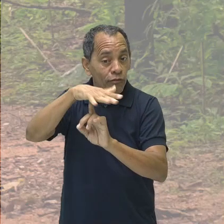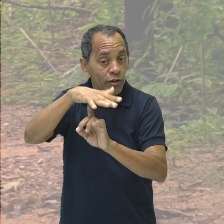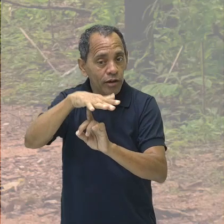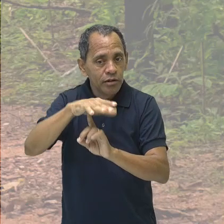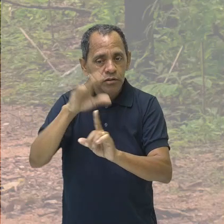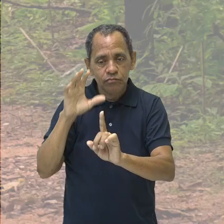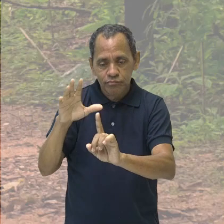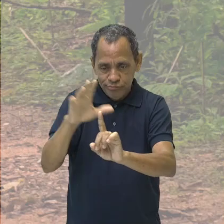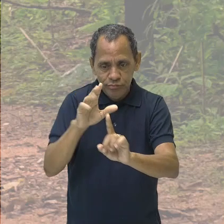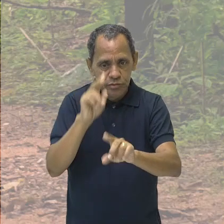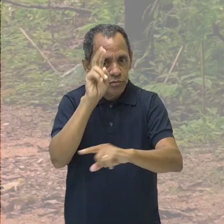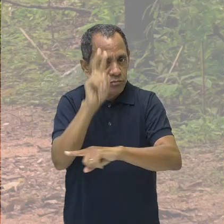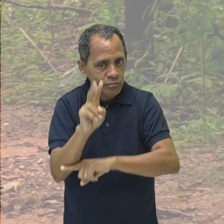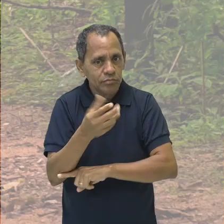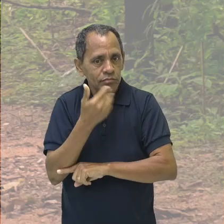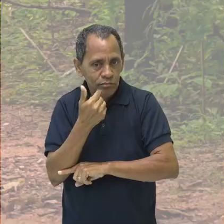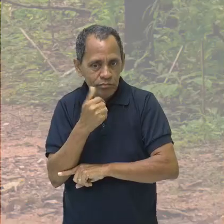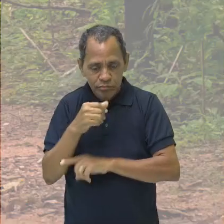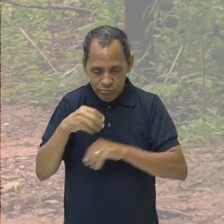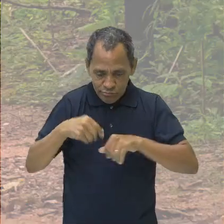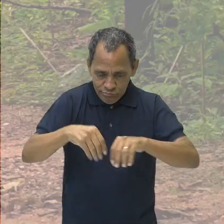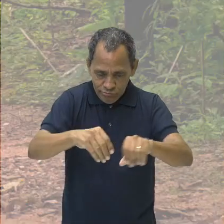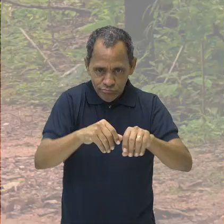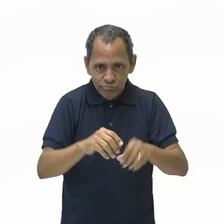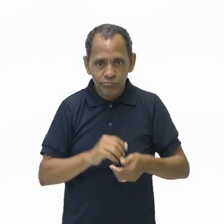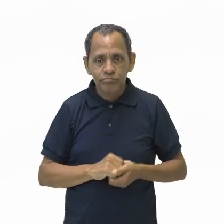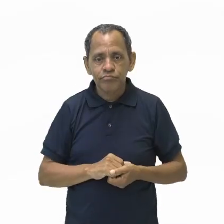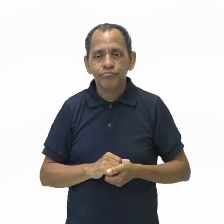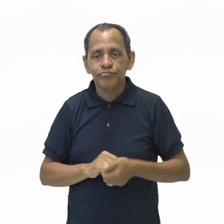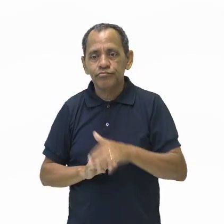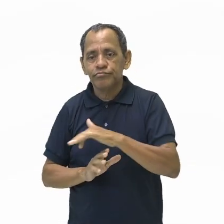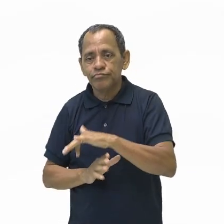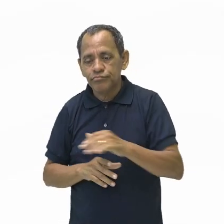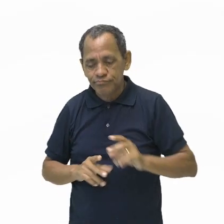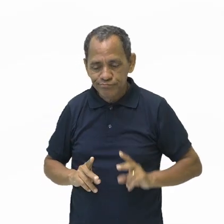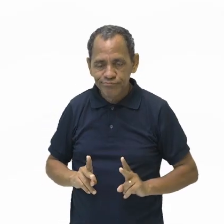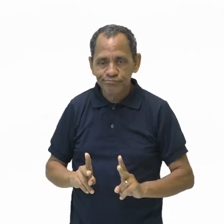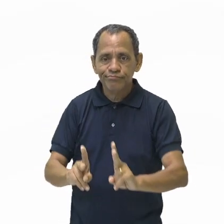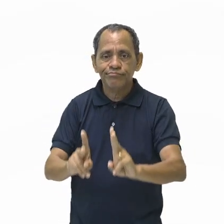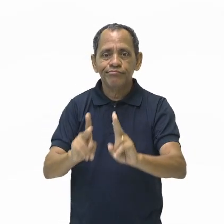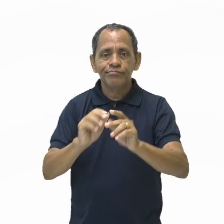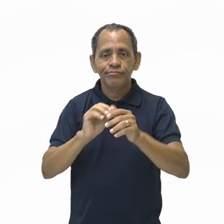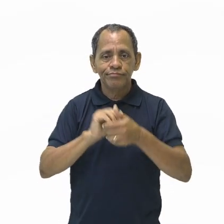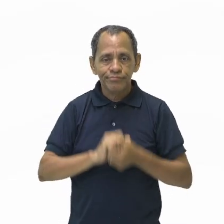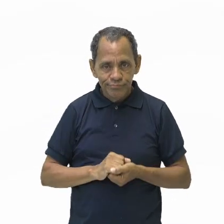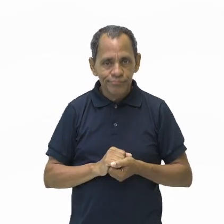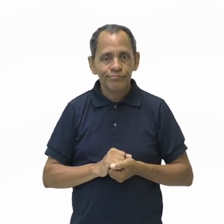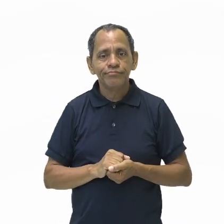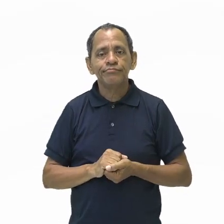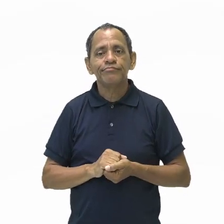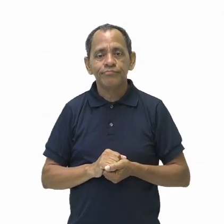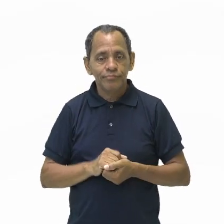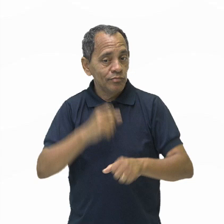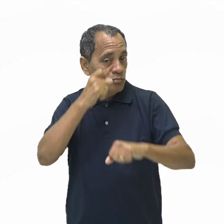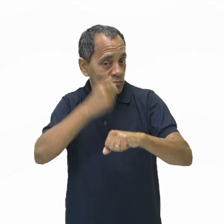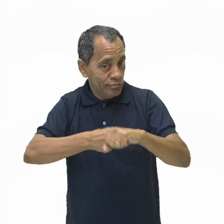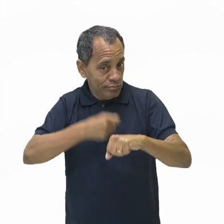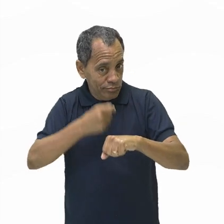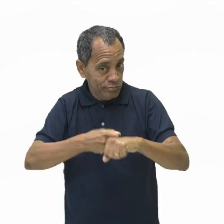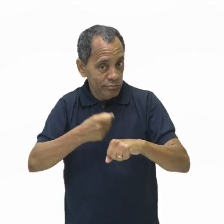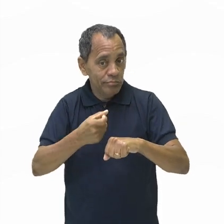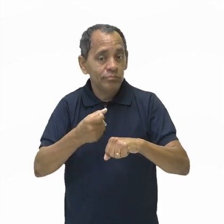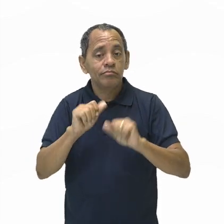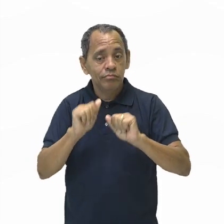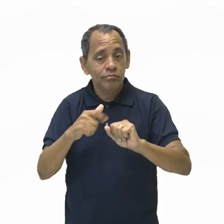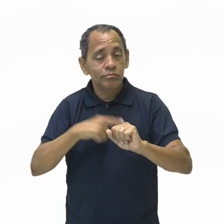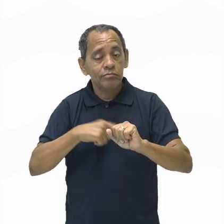nosso redor. Mas vamos dar continuidade. poluentes físicos, né? Nós podemos ter